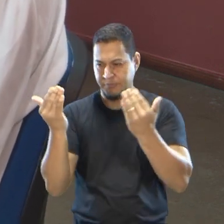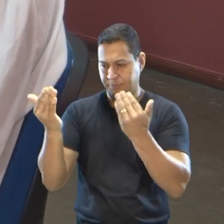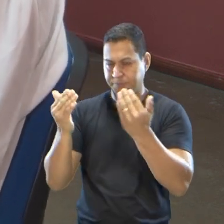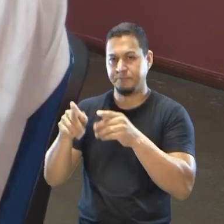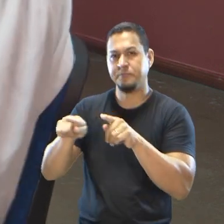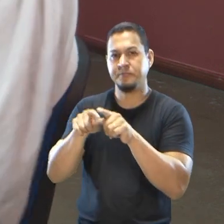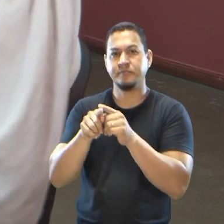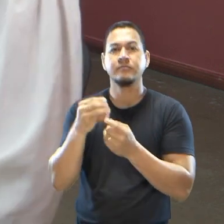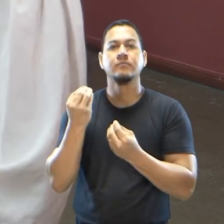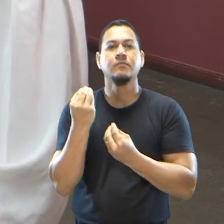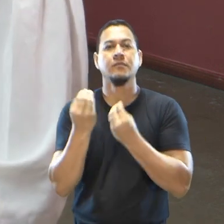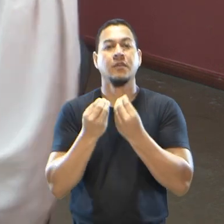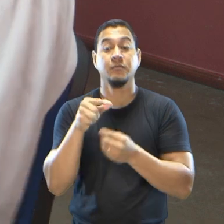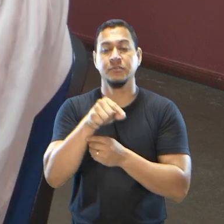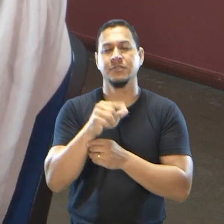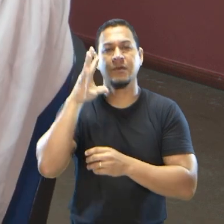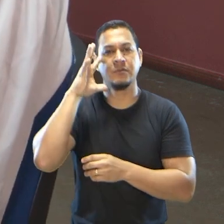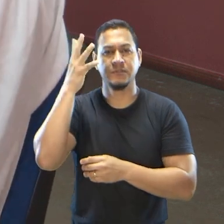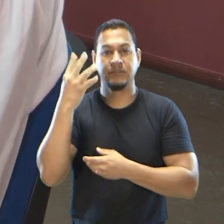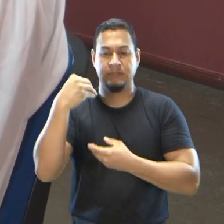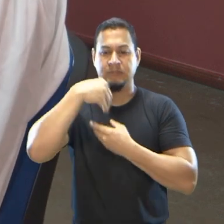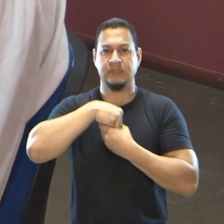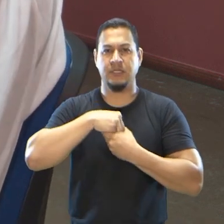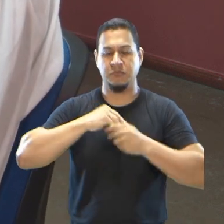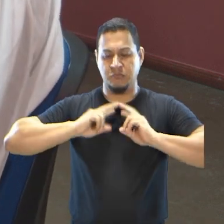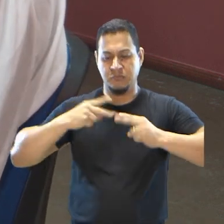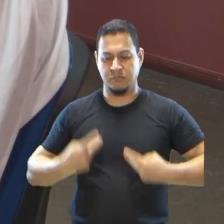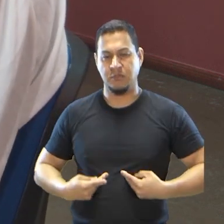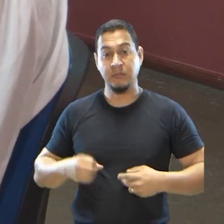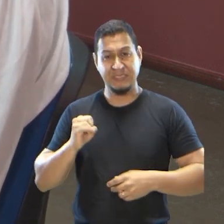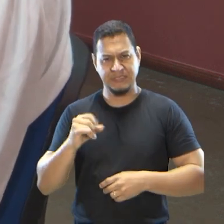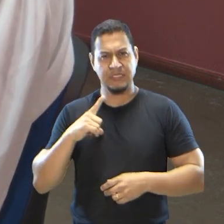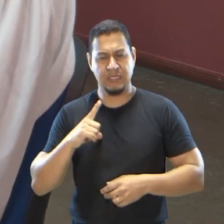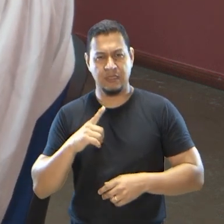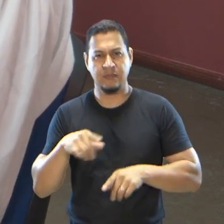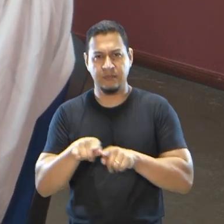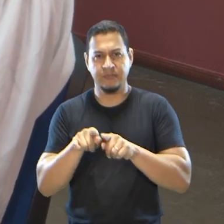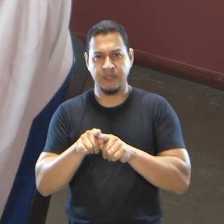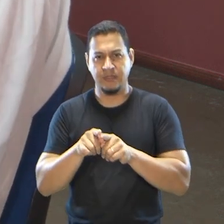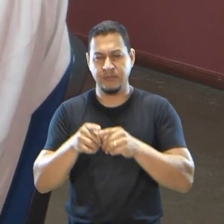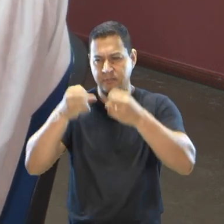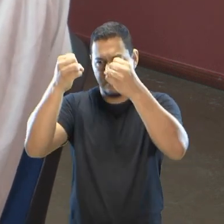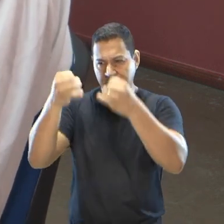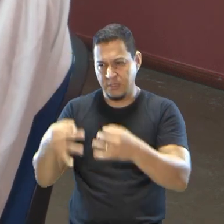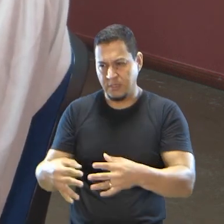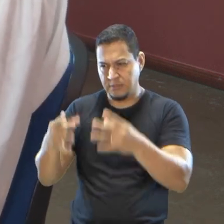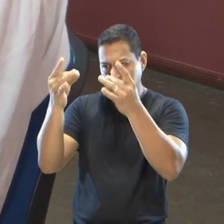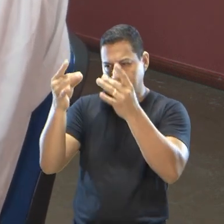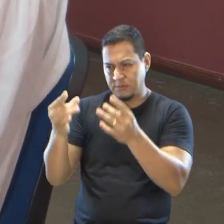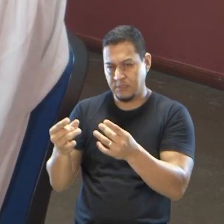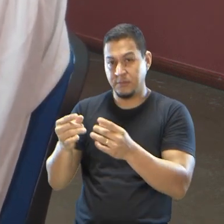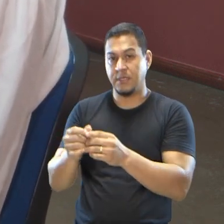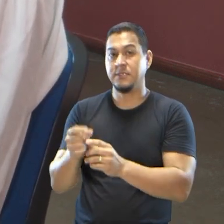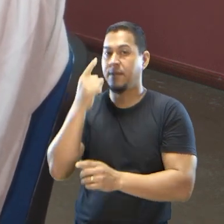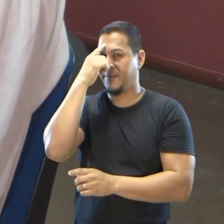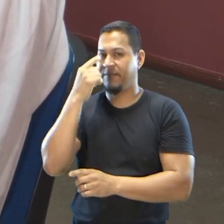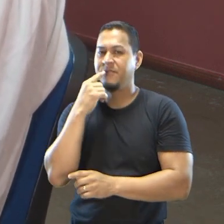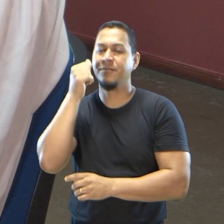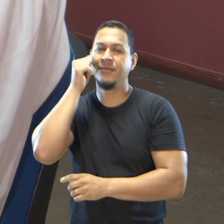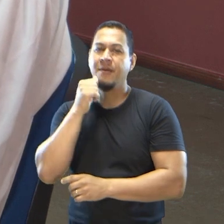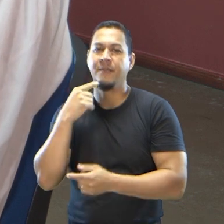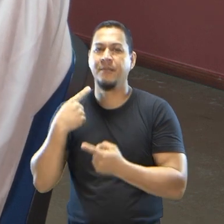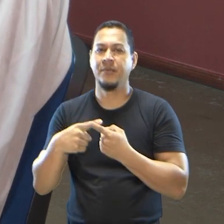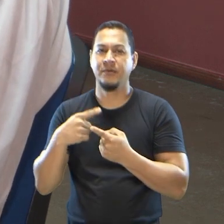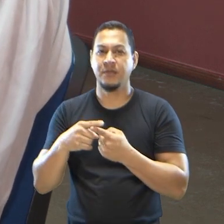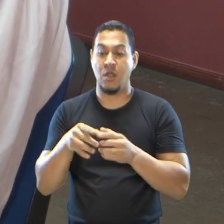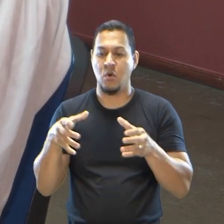da alimentação, tanto a parte da pessoa estar realmente fisicamente ativa. E olhar esse perfil feminino, porque realmente